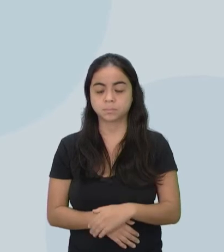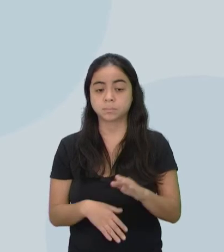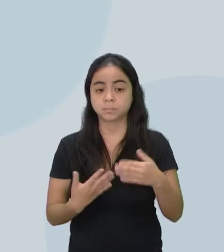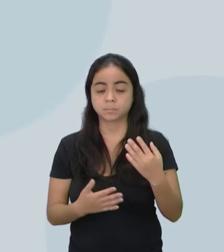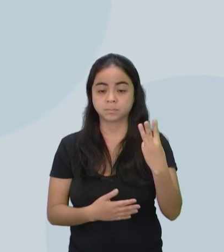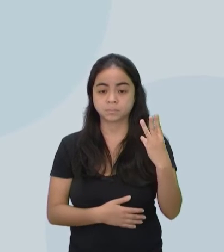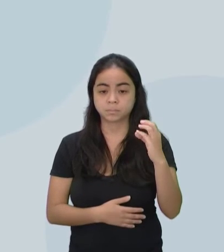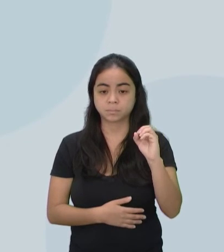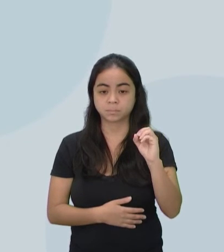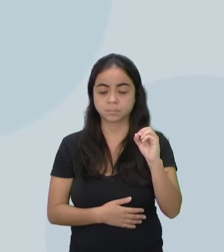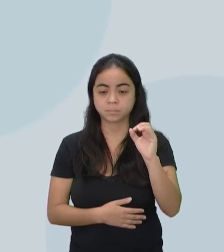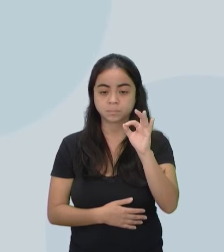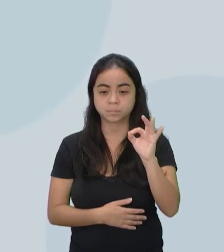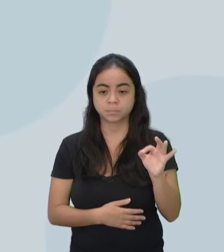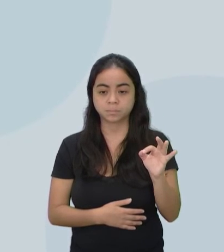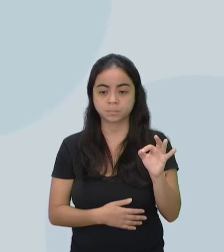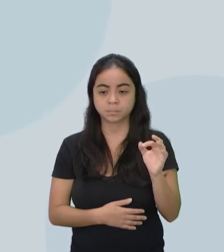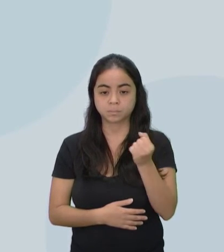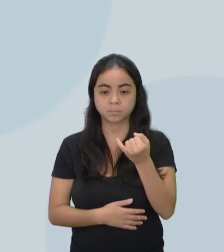30% de R$1.000,